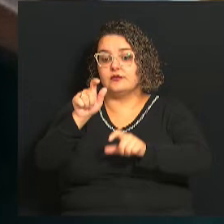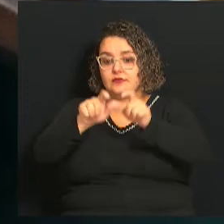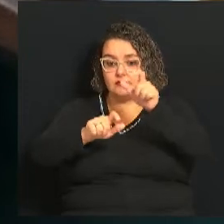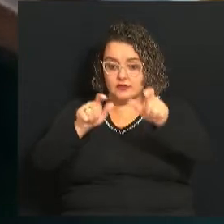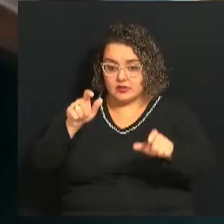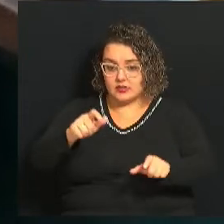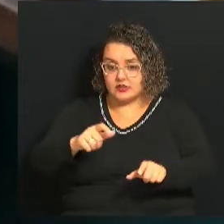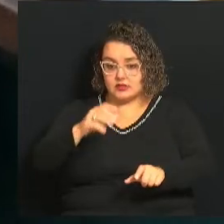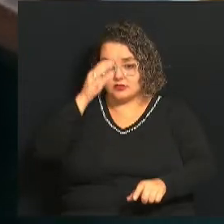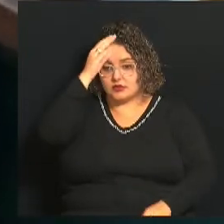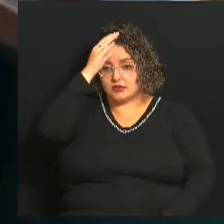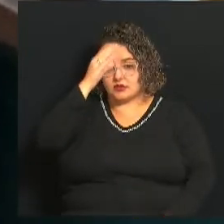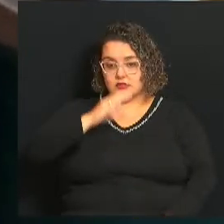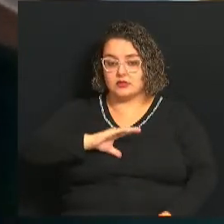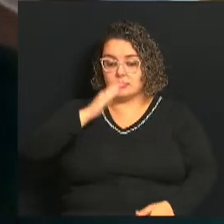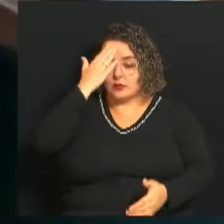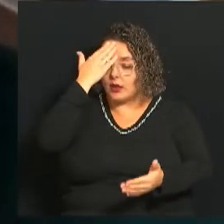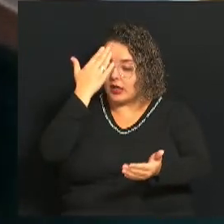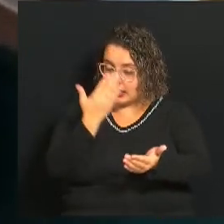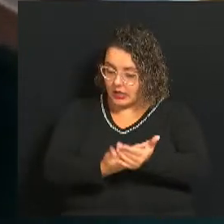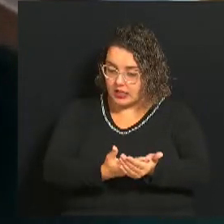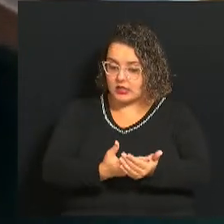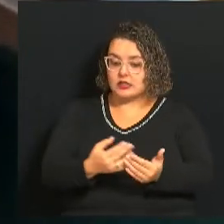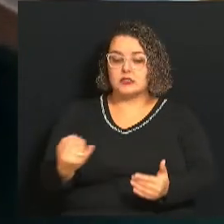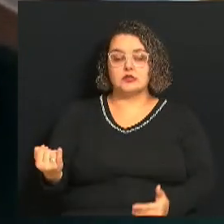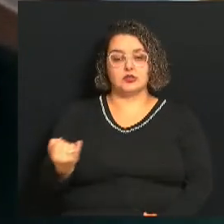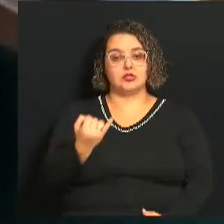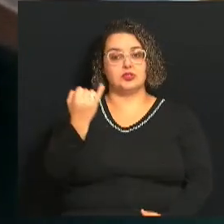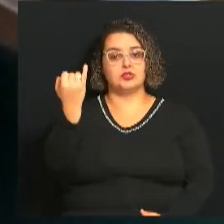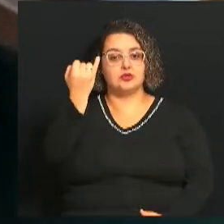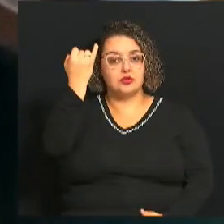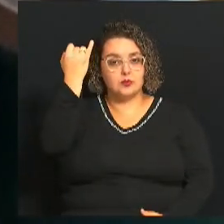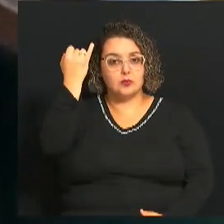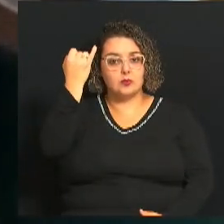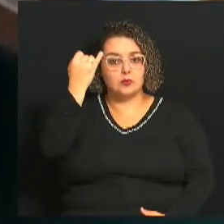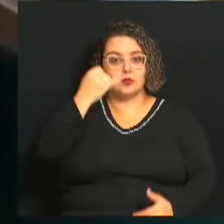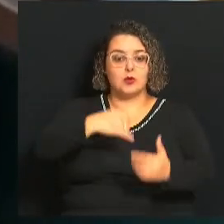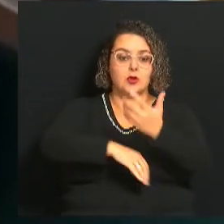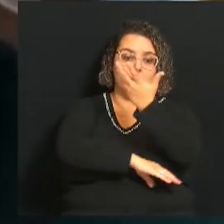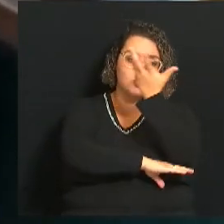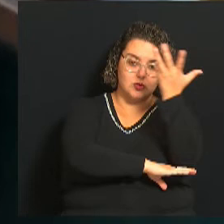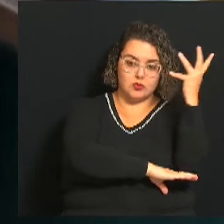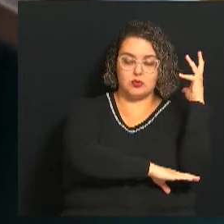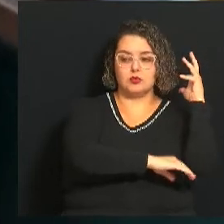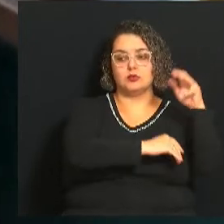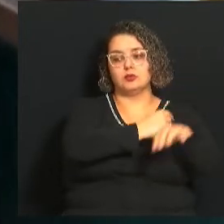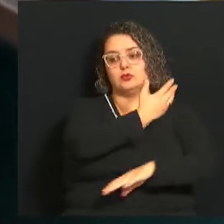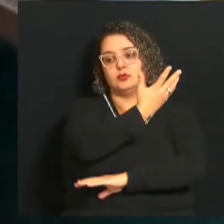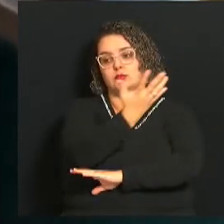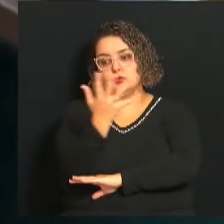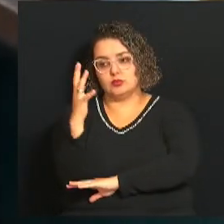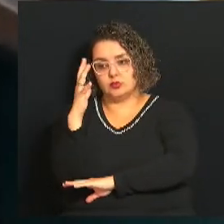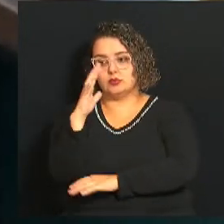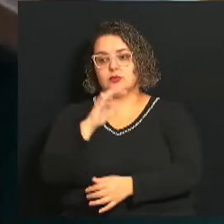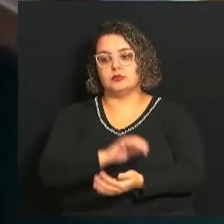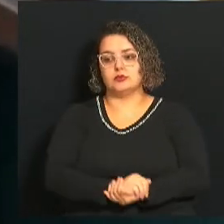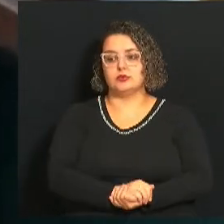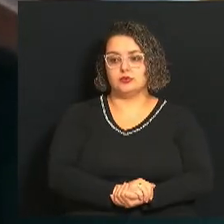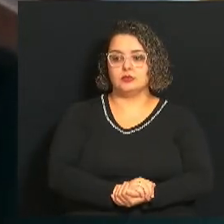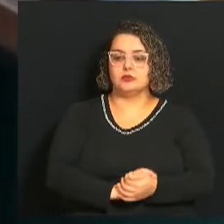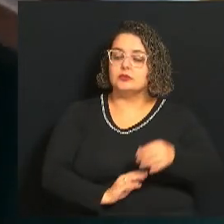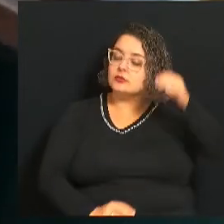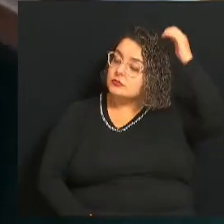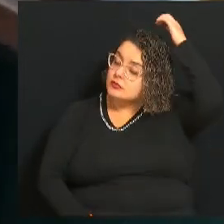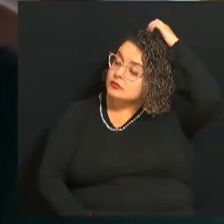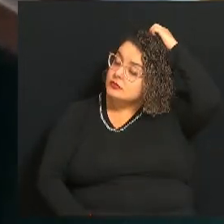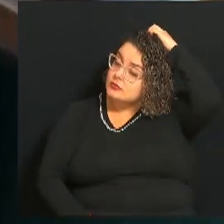da importância da árvore no meio urbano. Eu já fiz aqui um